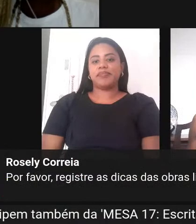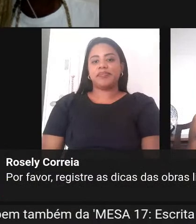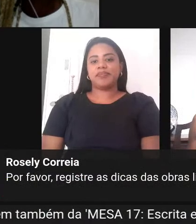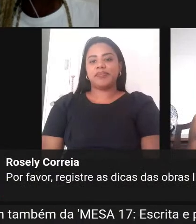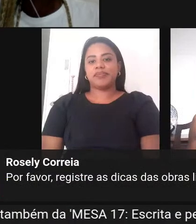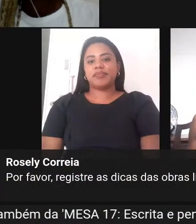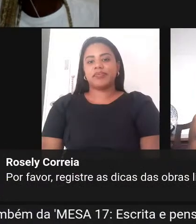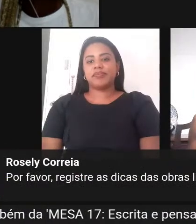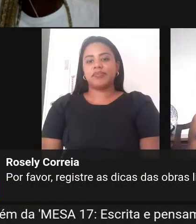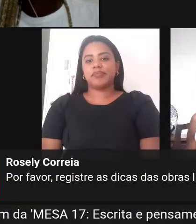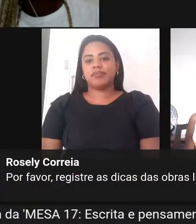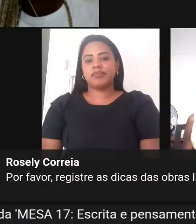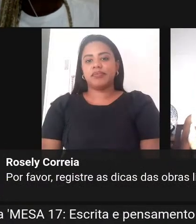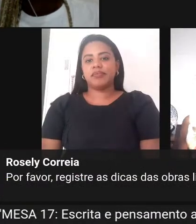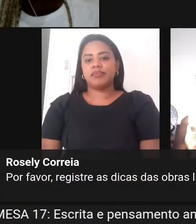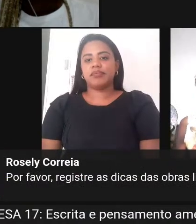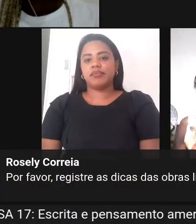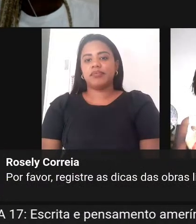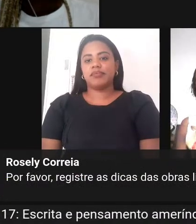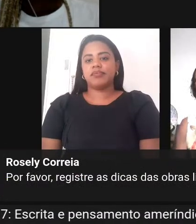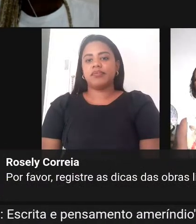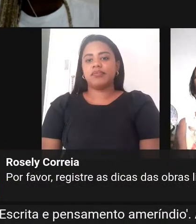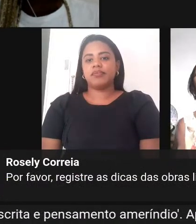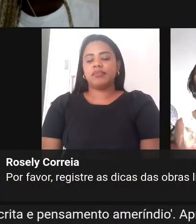Perdi o Lucílio, mas tenho o Carlos.